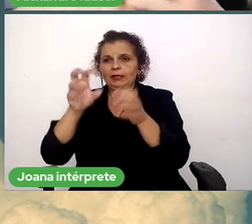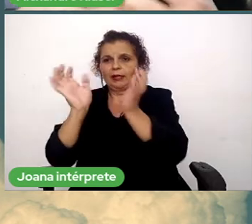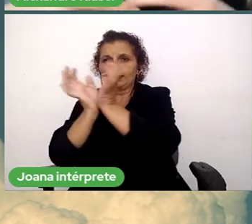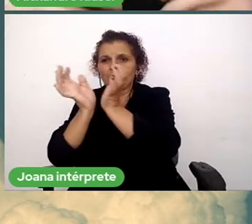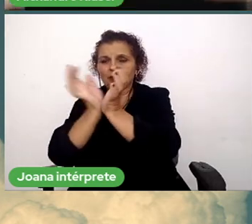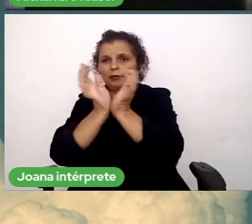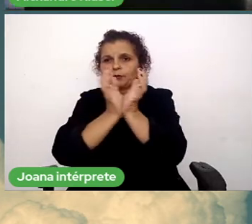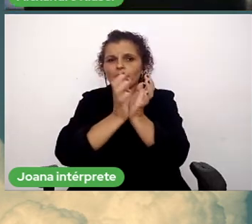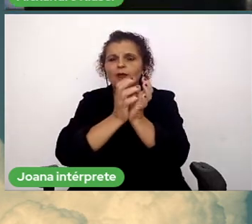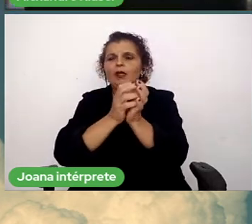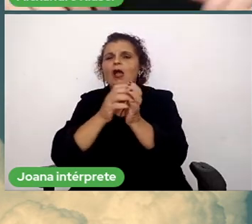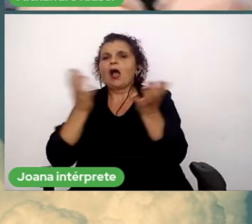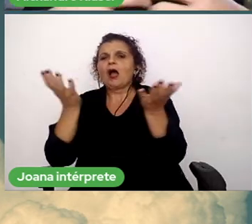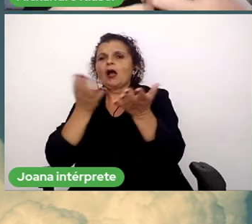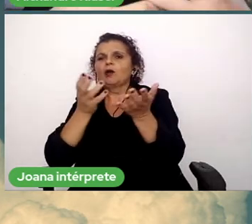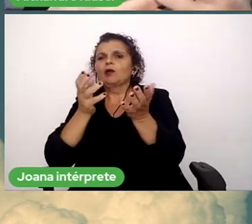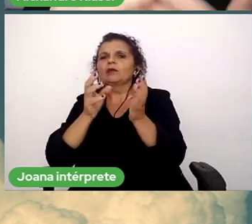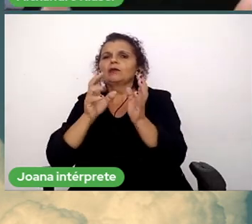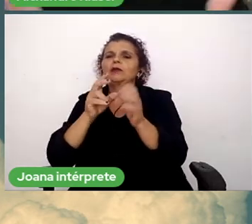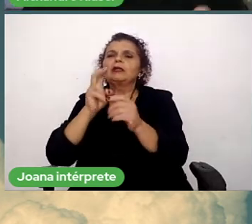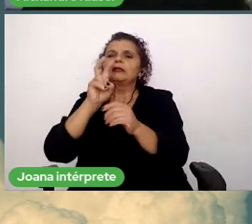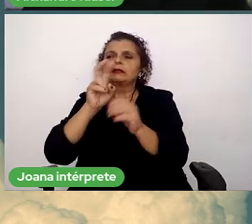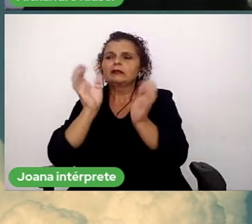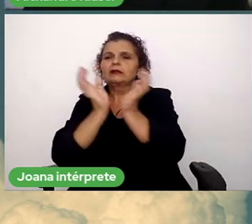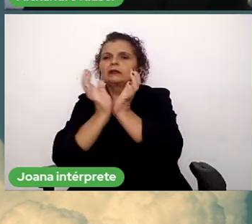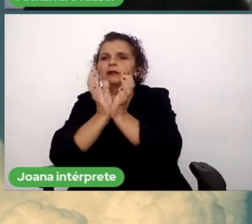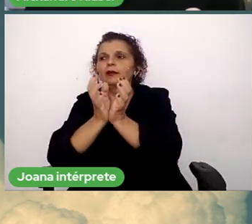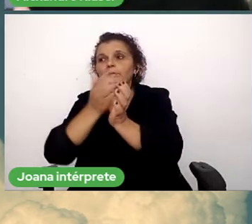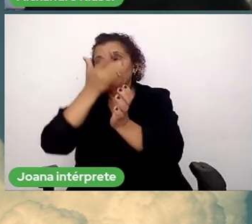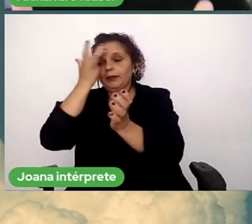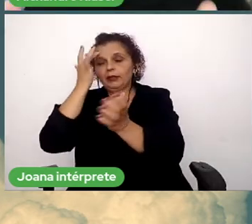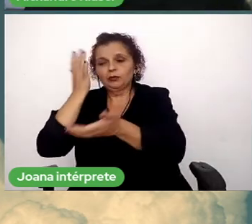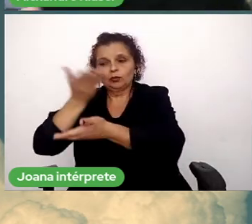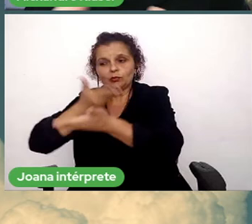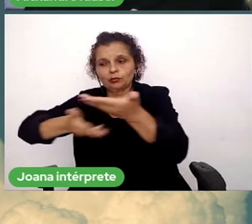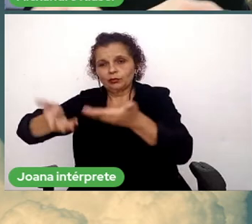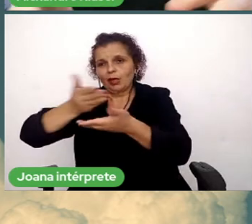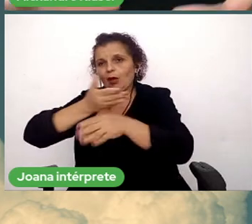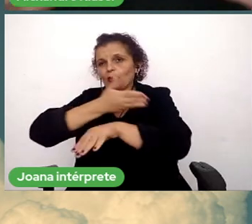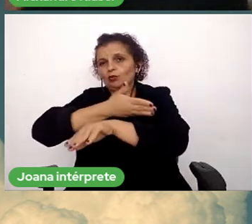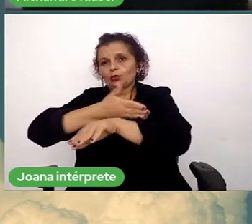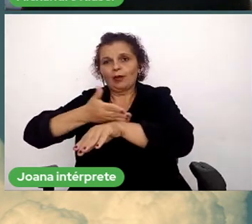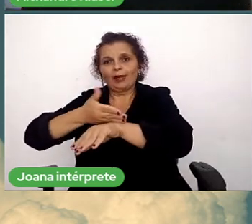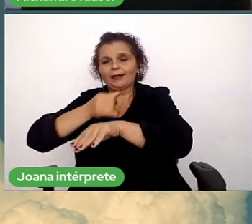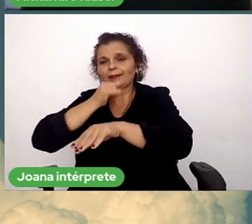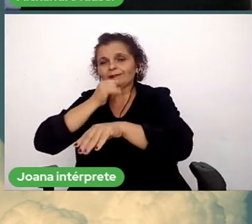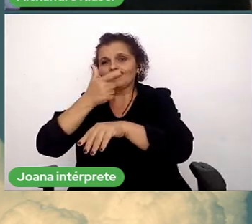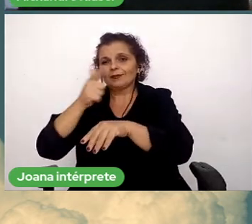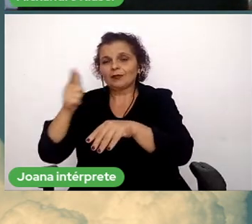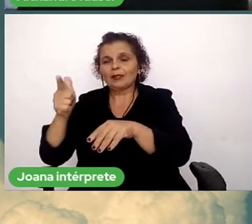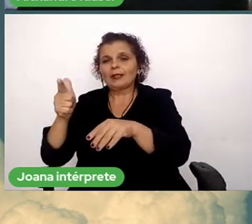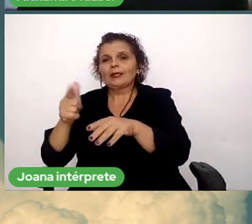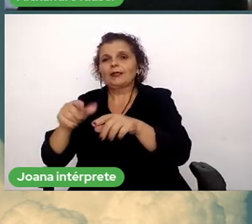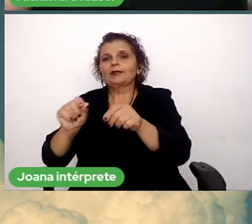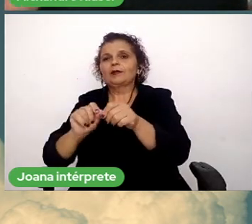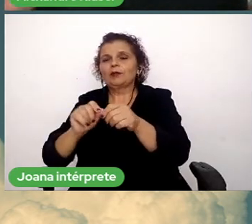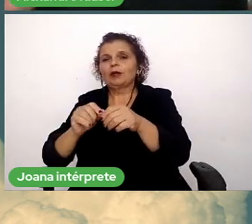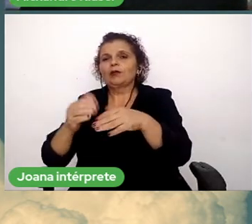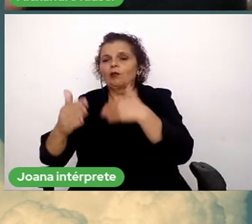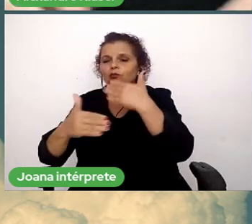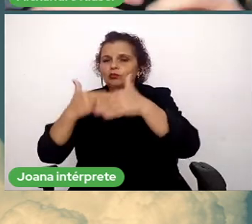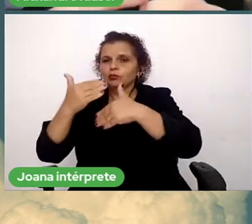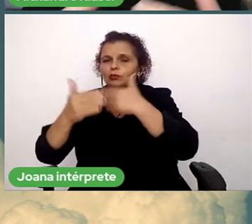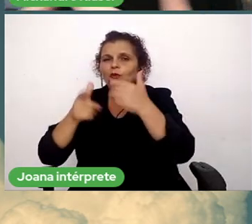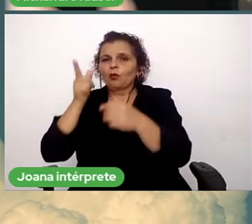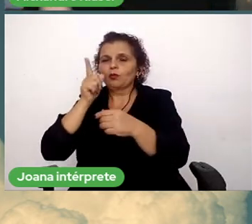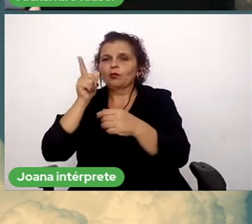uma, duas, 5, eu envolvi pessoas do negócio que não estavam acostumadas a falar com as equipes, e para aquela jornada de valor, para aquela cadeia de